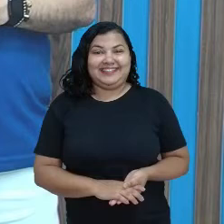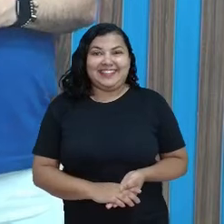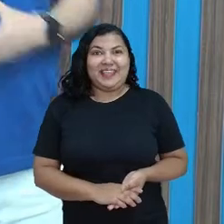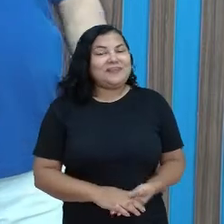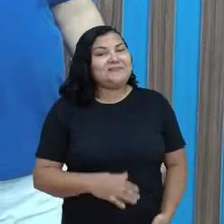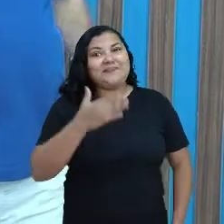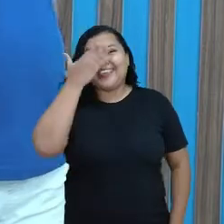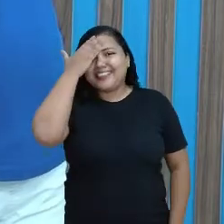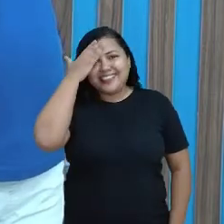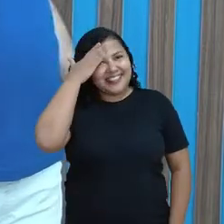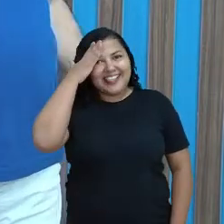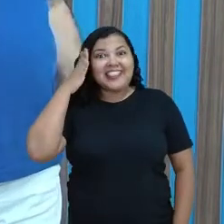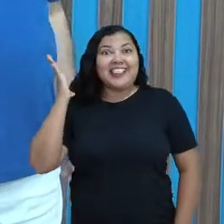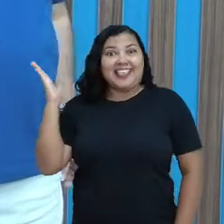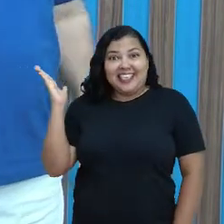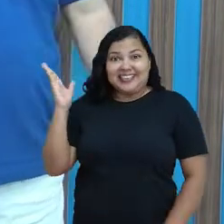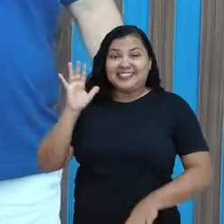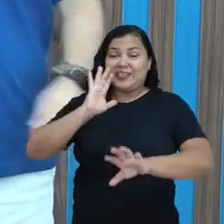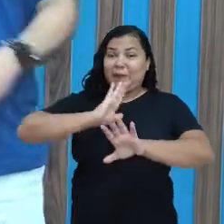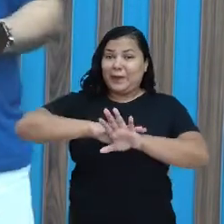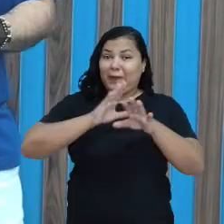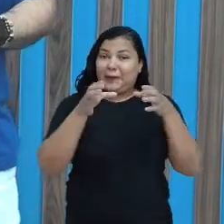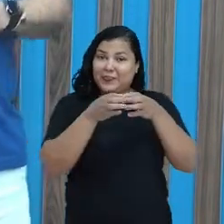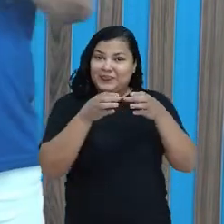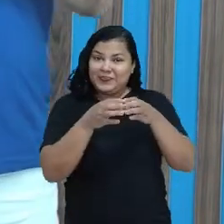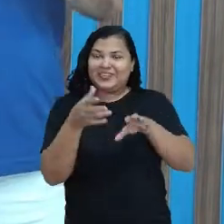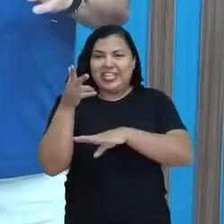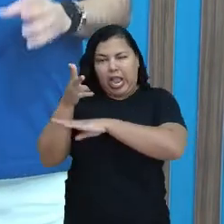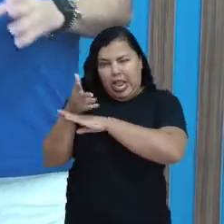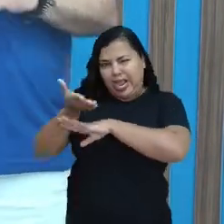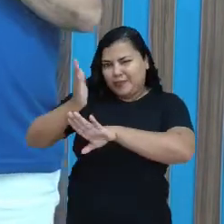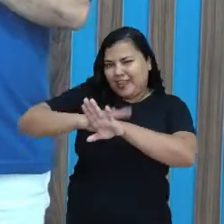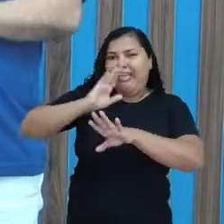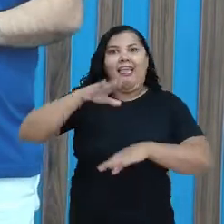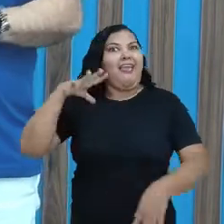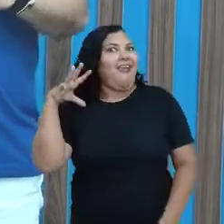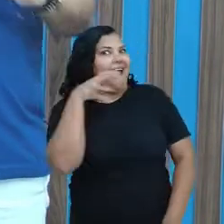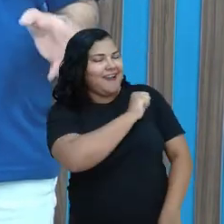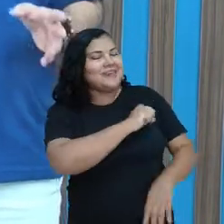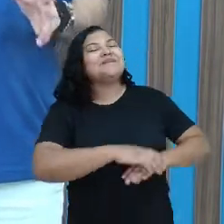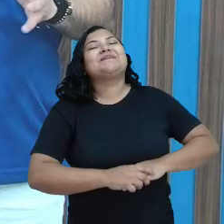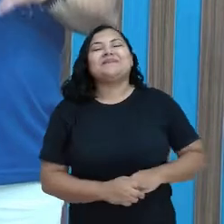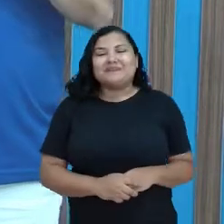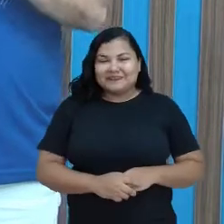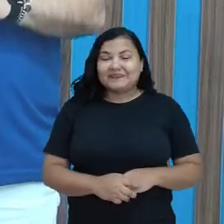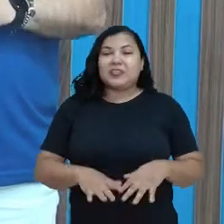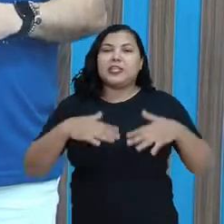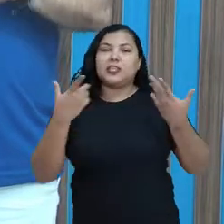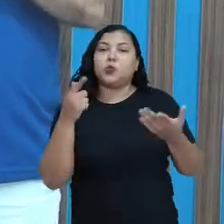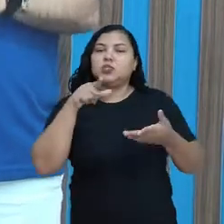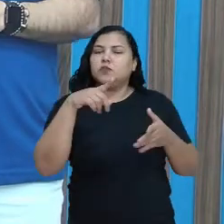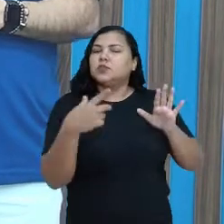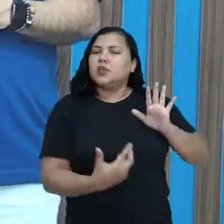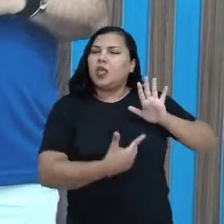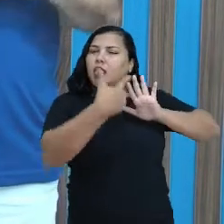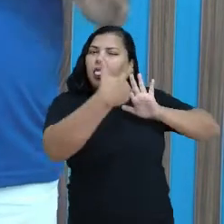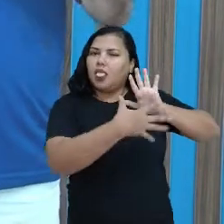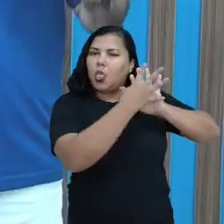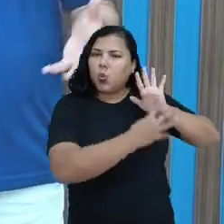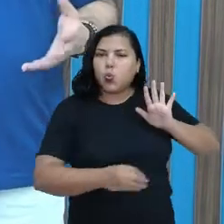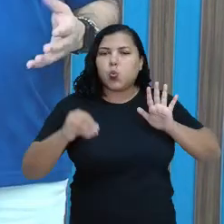Codes. Então aponta o celular para o QR Code e você vai ser direcionada para a loja de